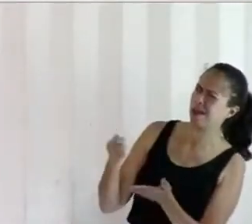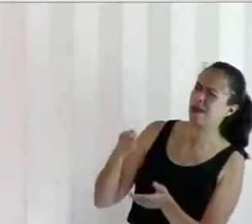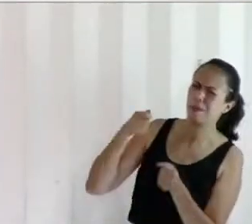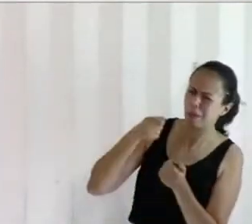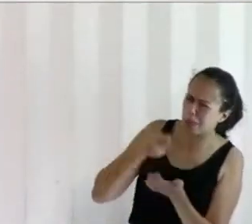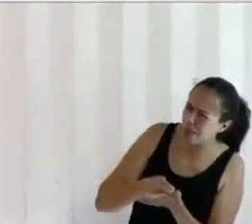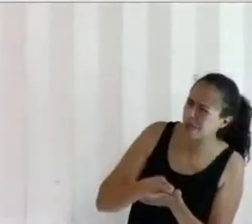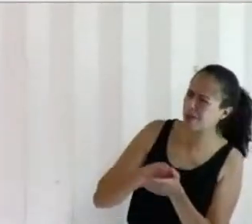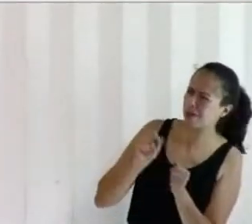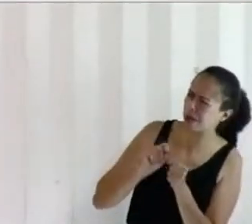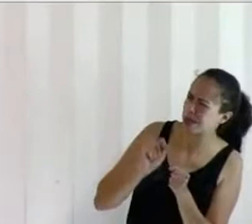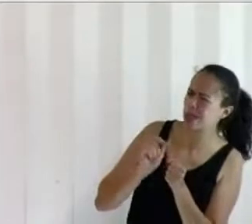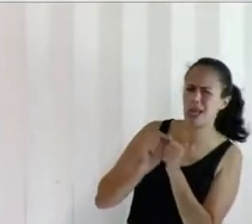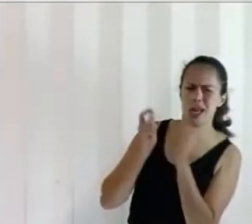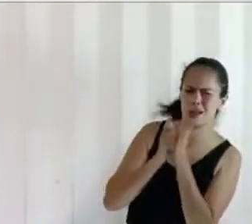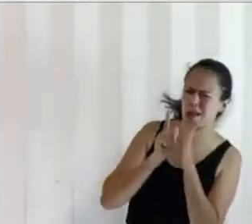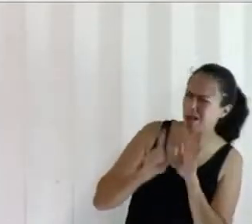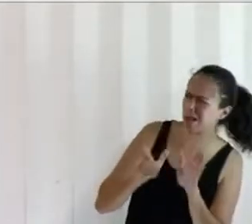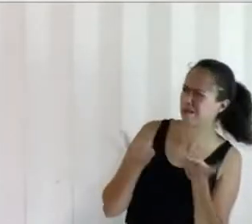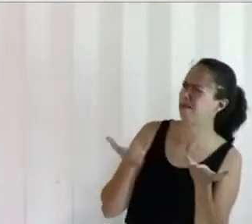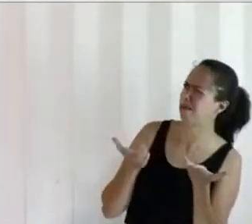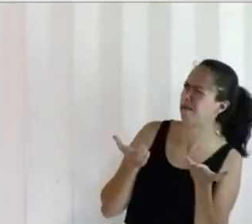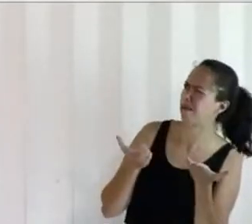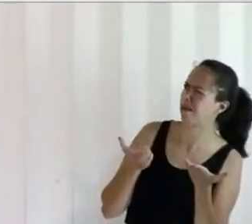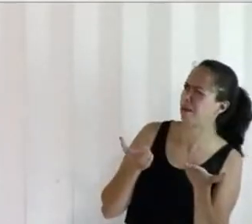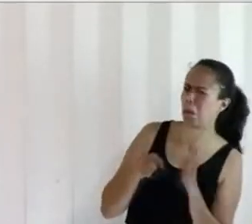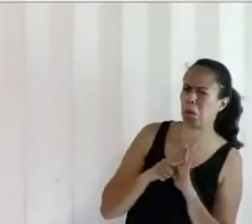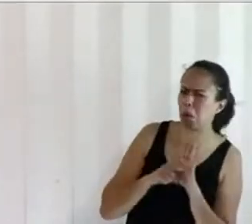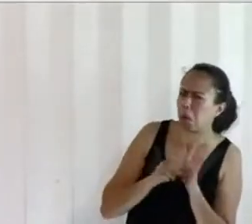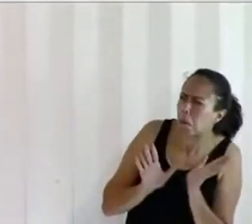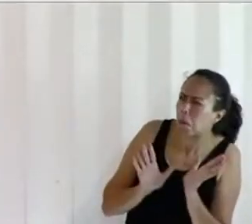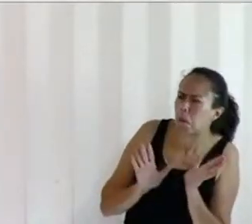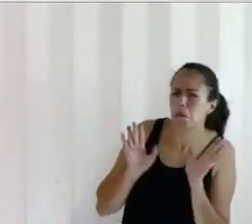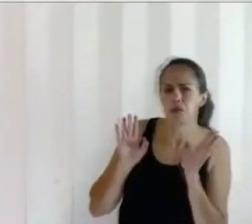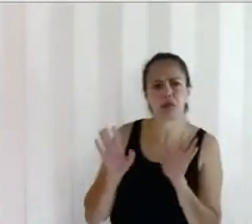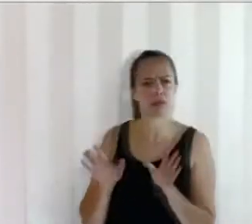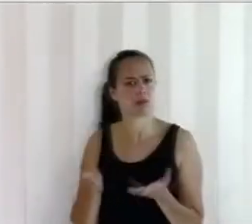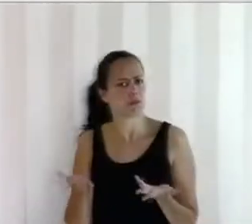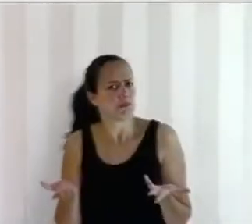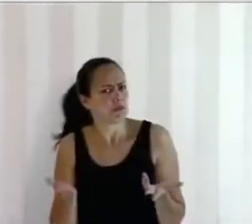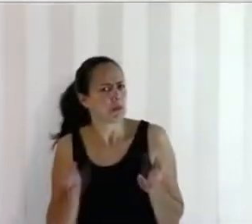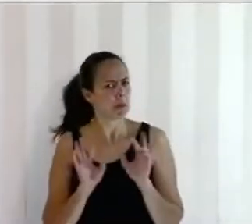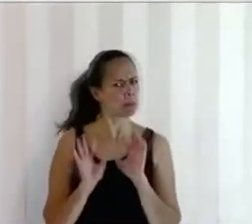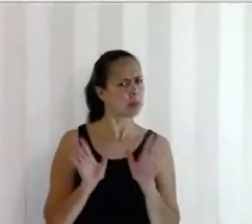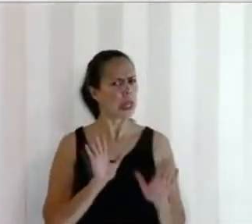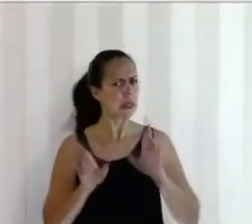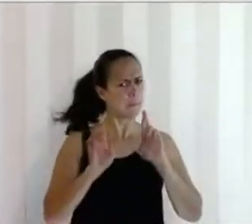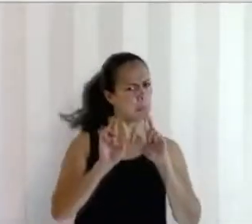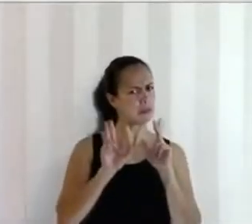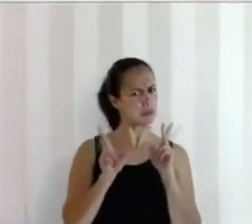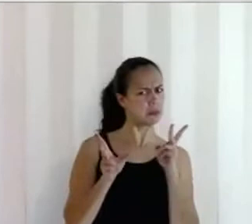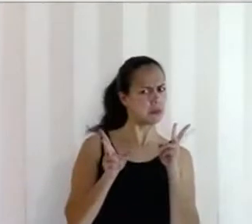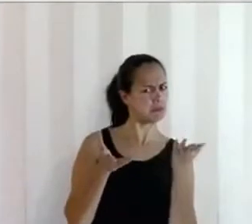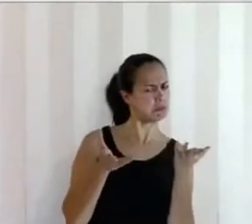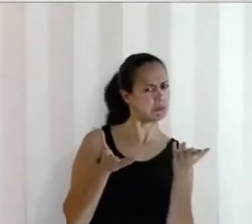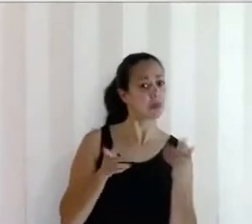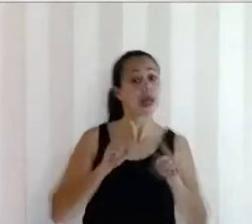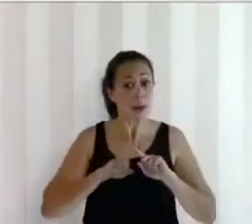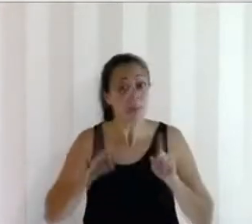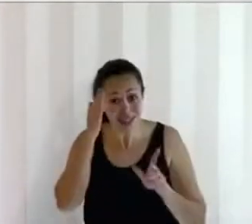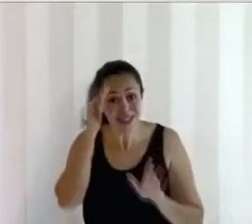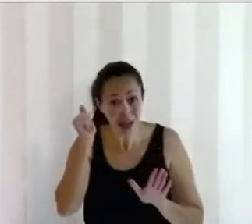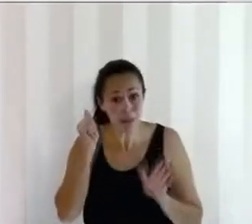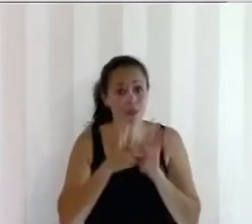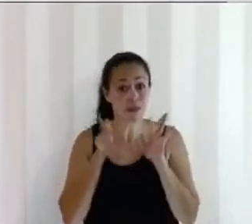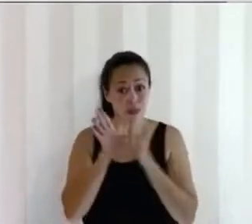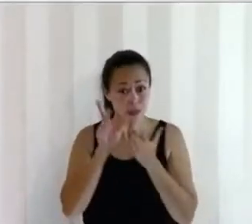é? Porque essa é a ideia que muitos cristãos têm. Jesus cumpriu a lei, eu não preciso cumprir mais nada. Jesus cumpriu a lei, eu sou um homem sem